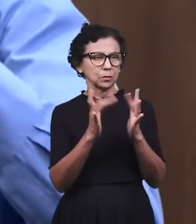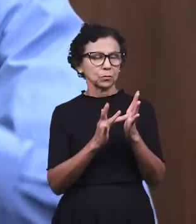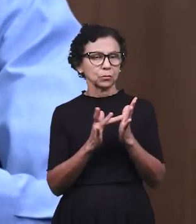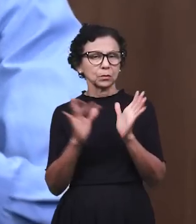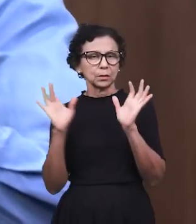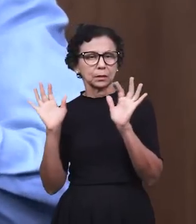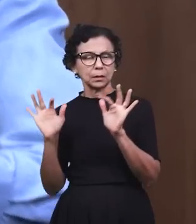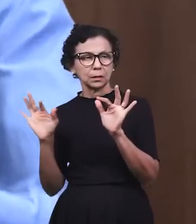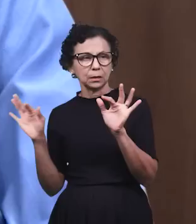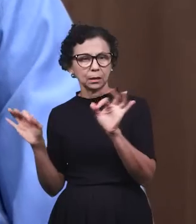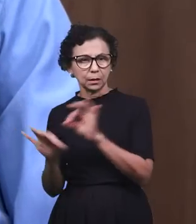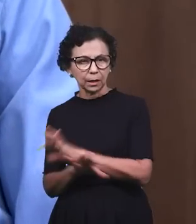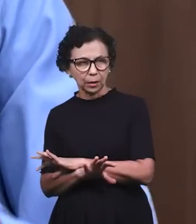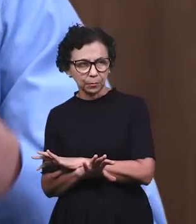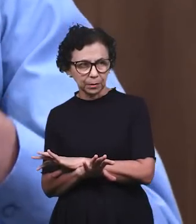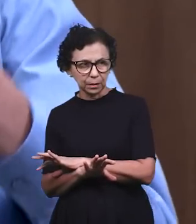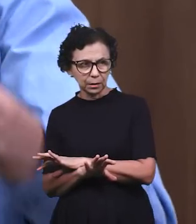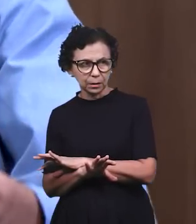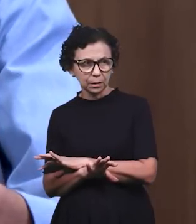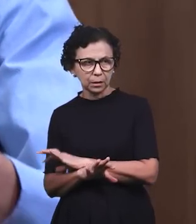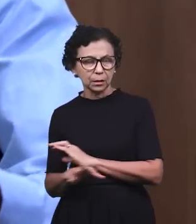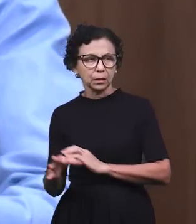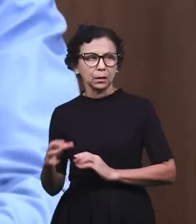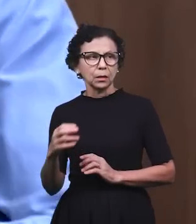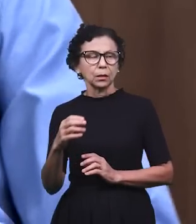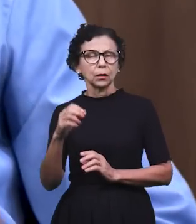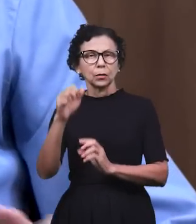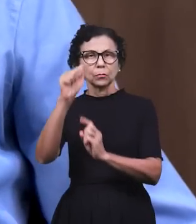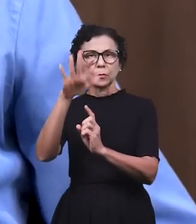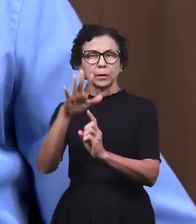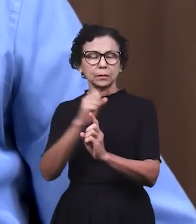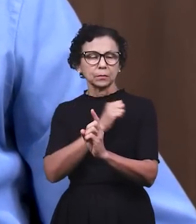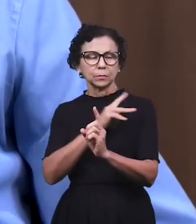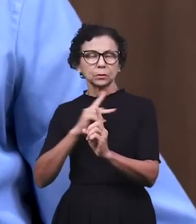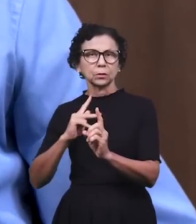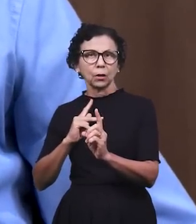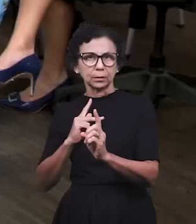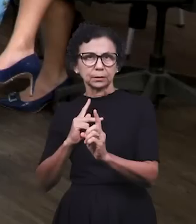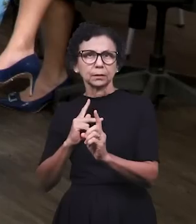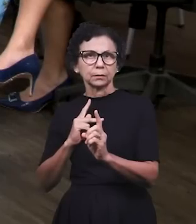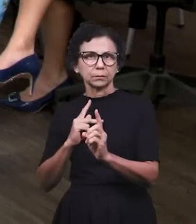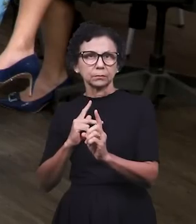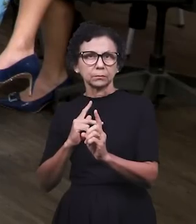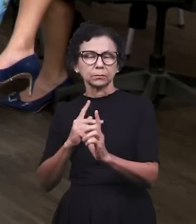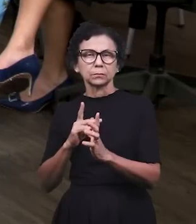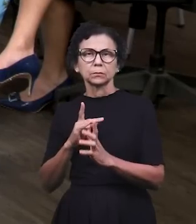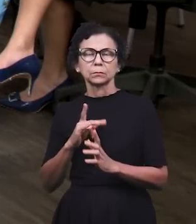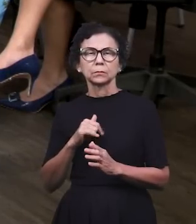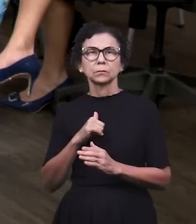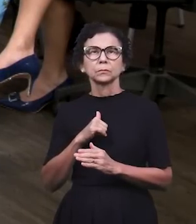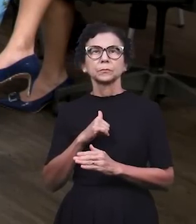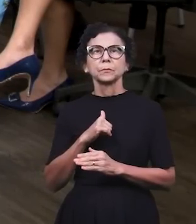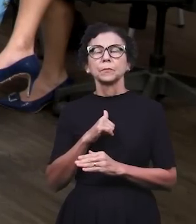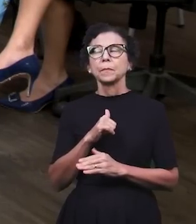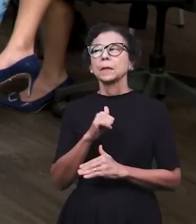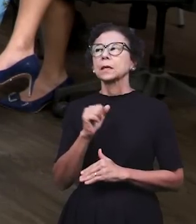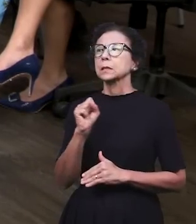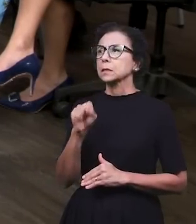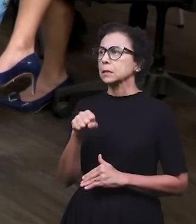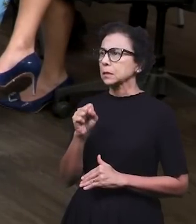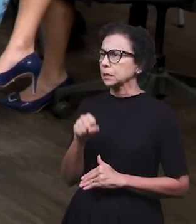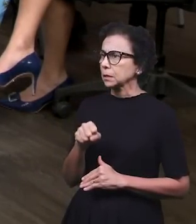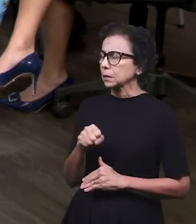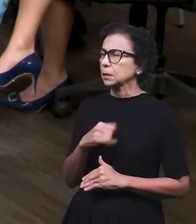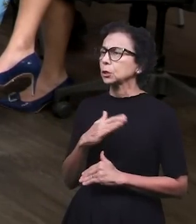Então podemos compreender que todo culto tem que haver a bênção apostólica? Sim.